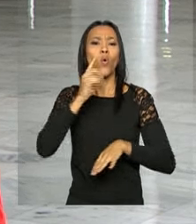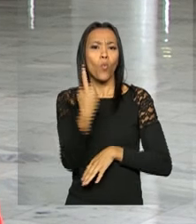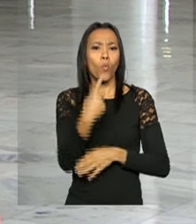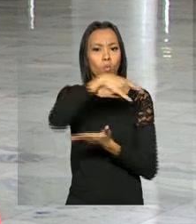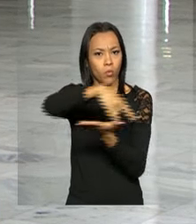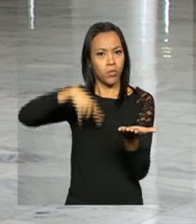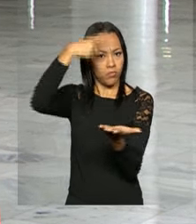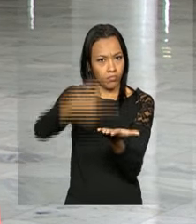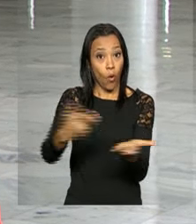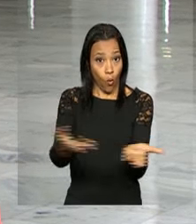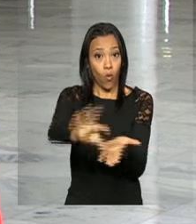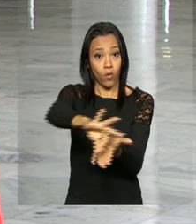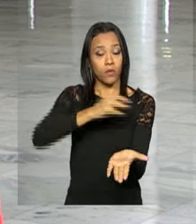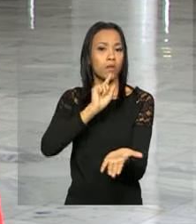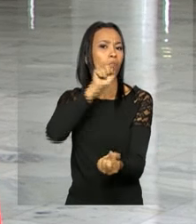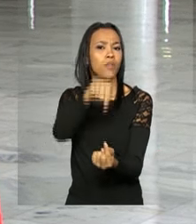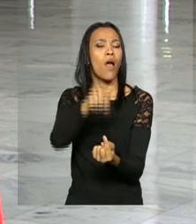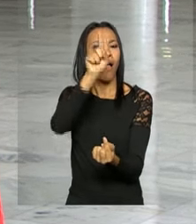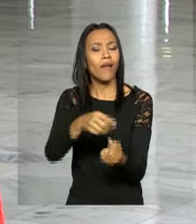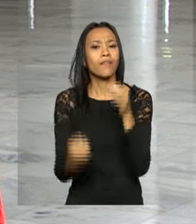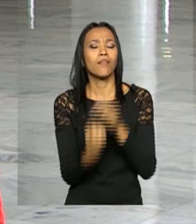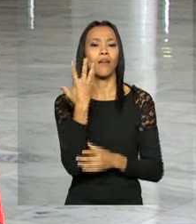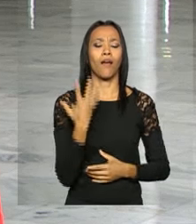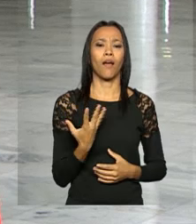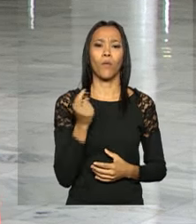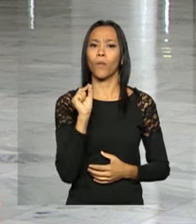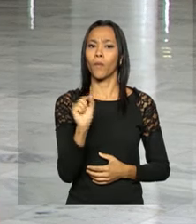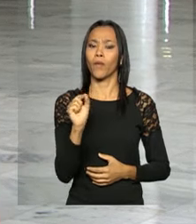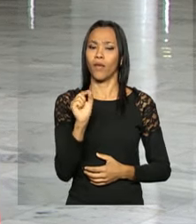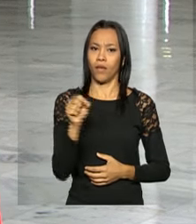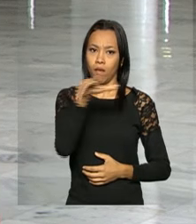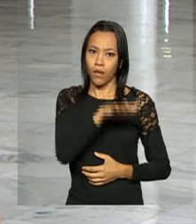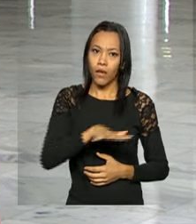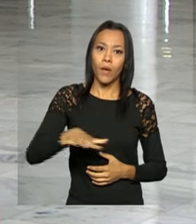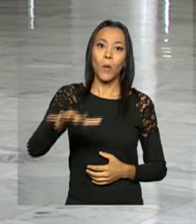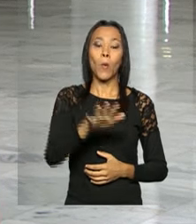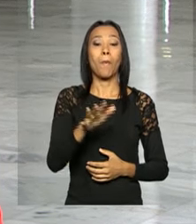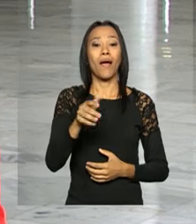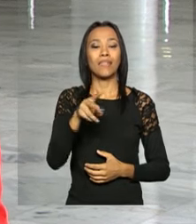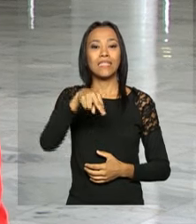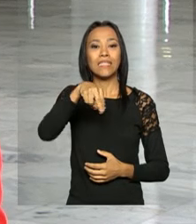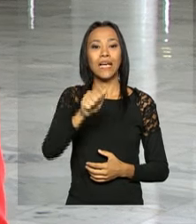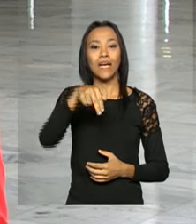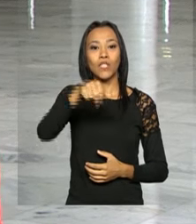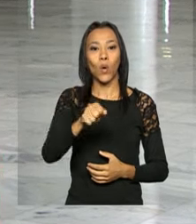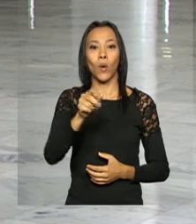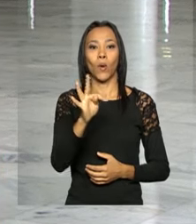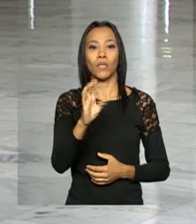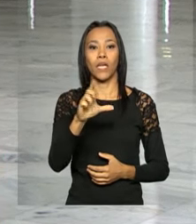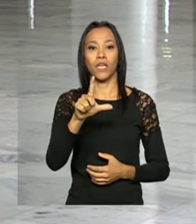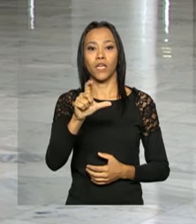assinados ainda hoje prevê a criação de uma plataforma regional de nanotecnologia aplicada à